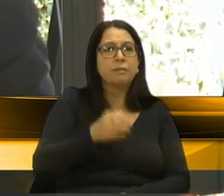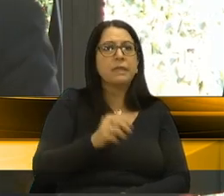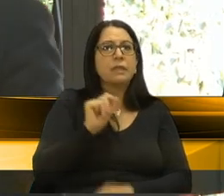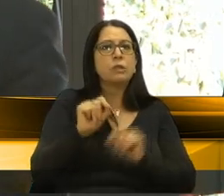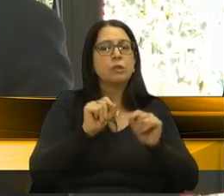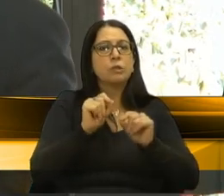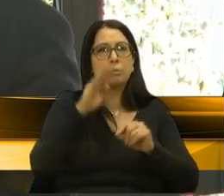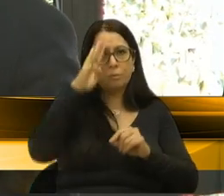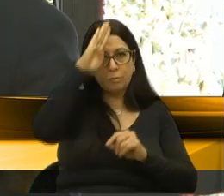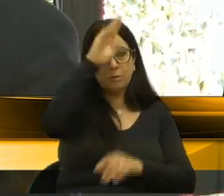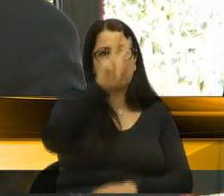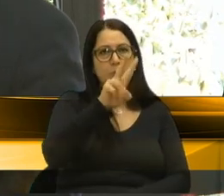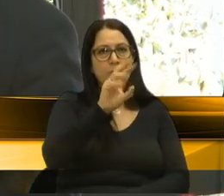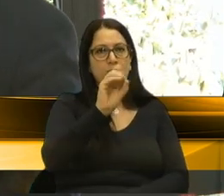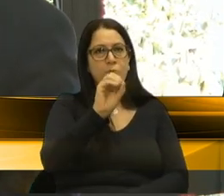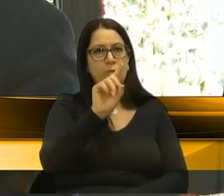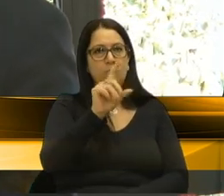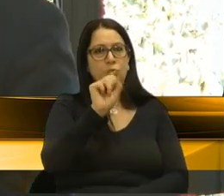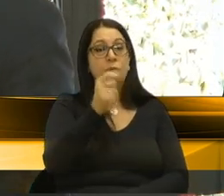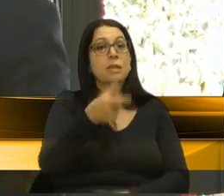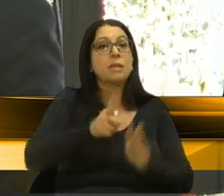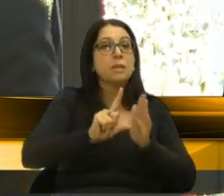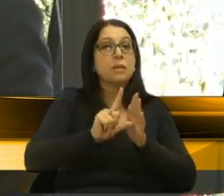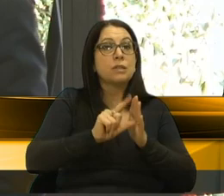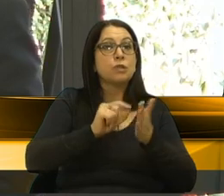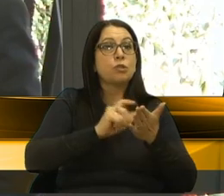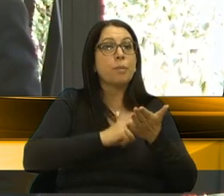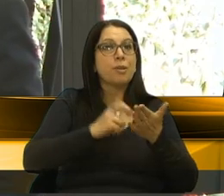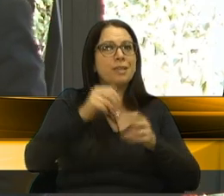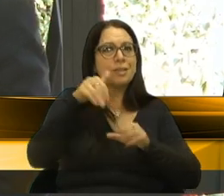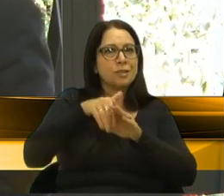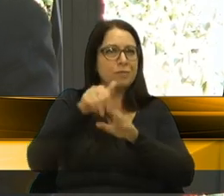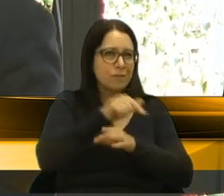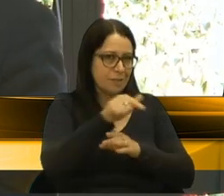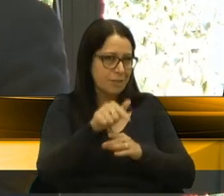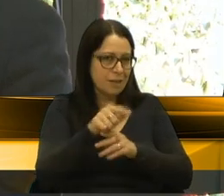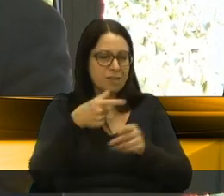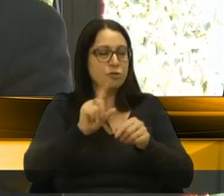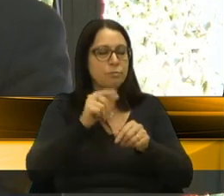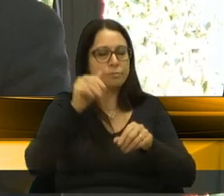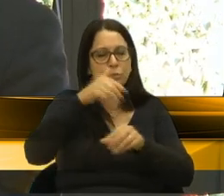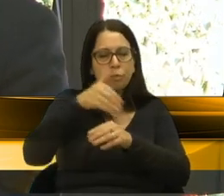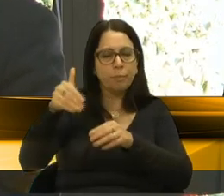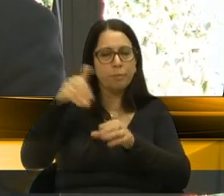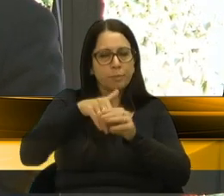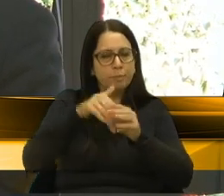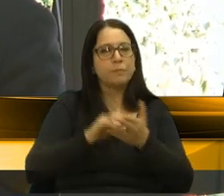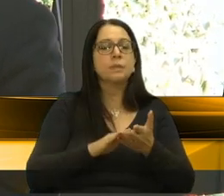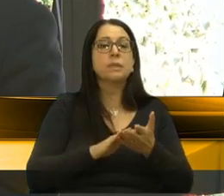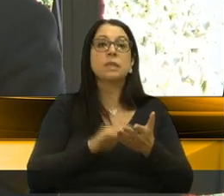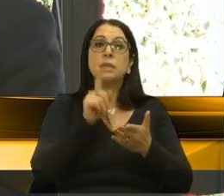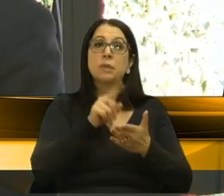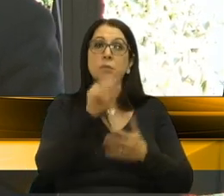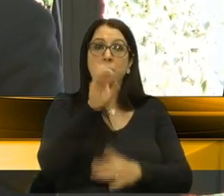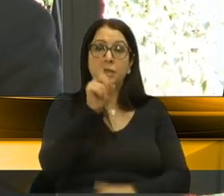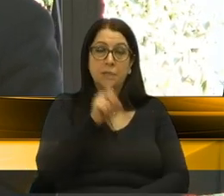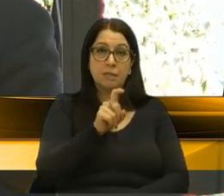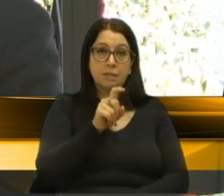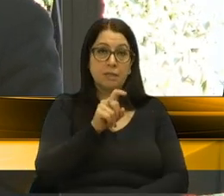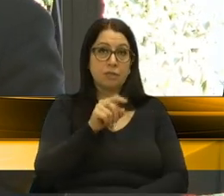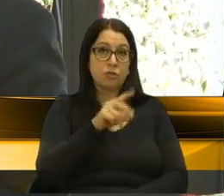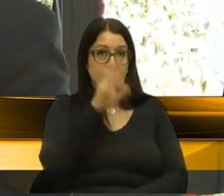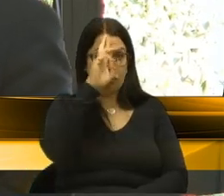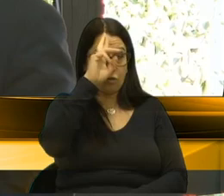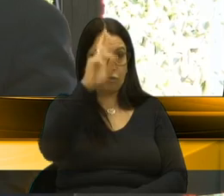do Bolsonaro em 2018, antes do processo eleitoral. Lembrar também que, em 2018, esteve aqui na SIC o ex-diretor da Polícia Federal,